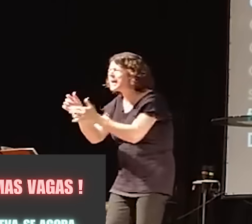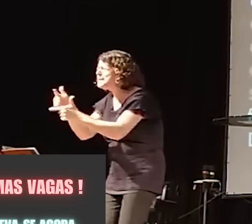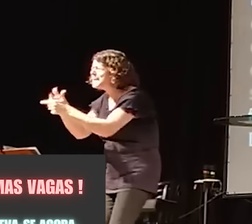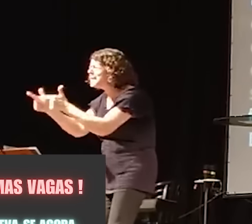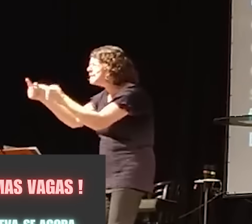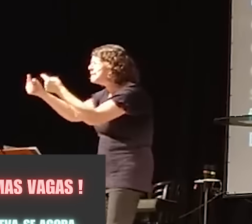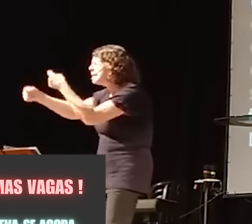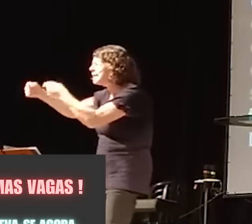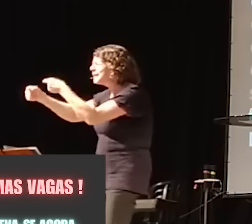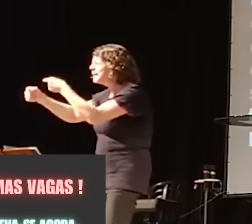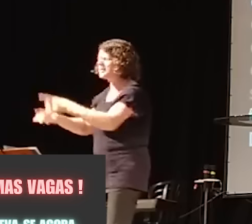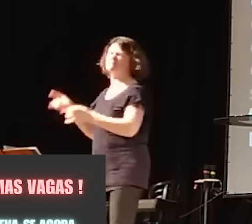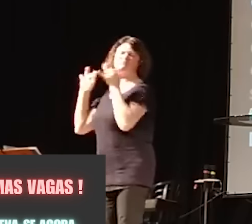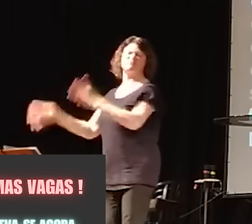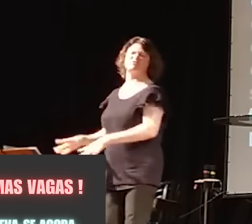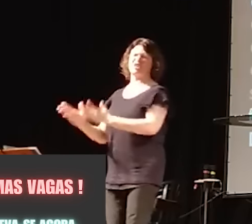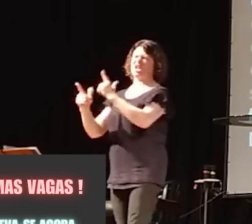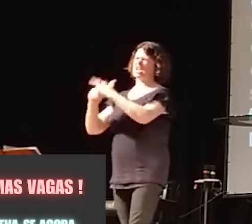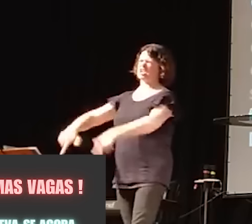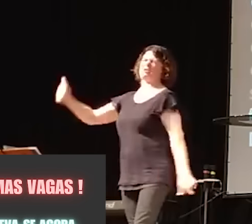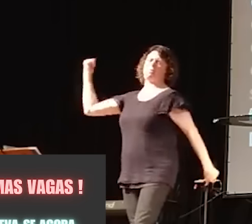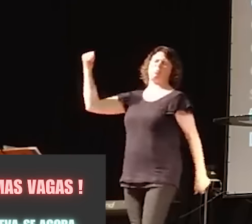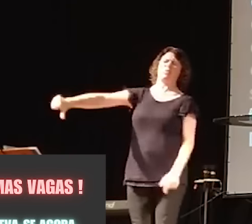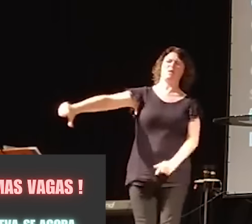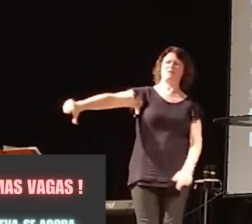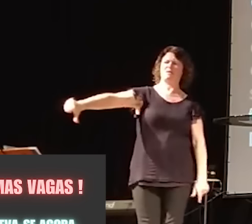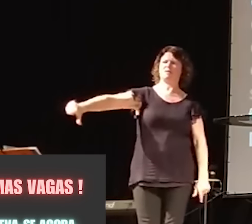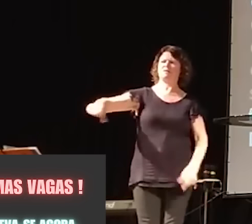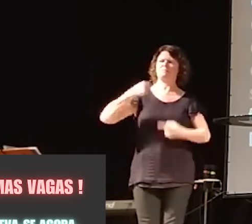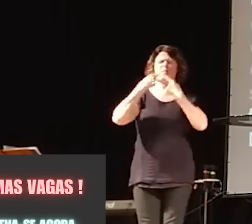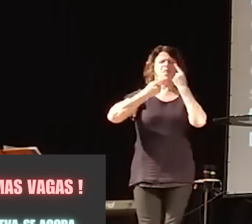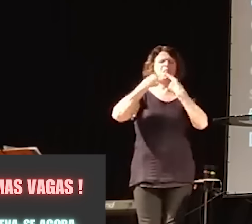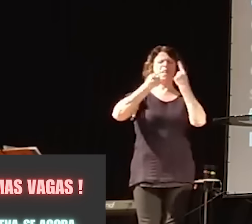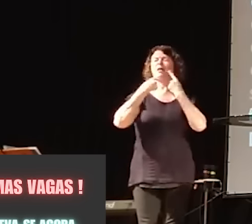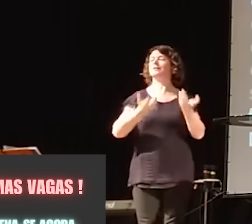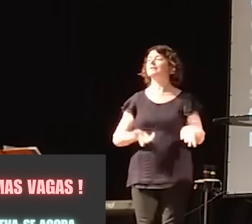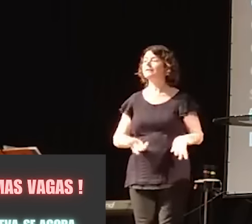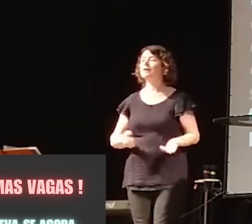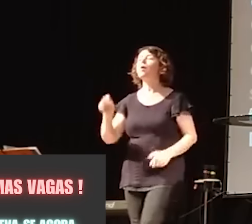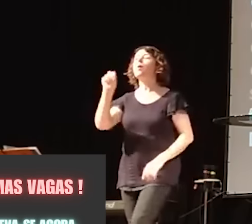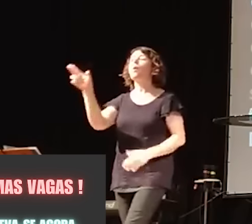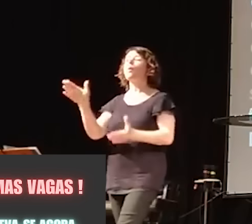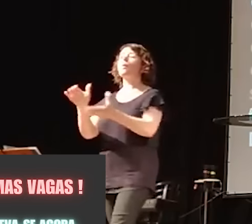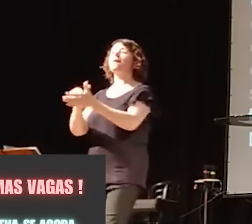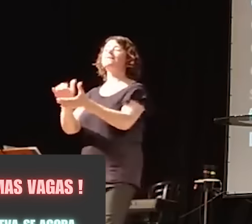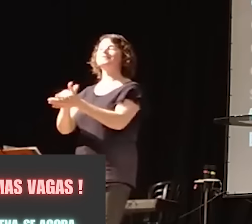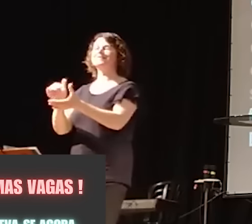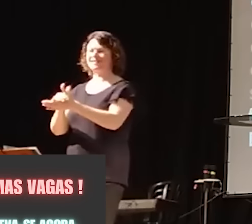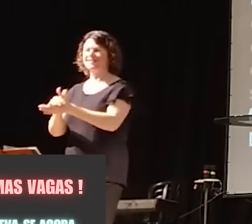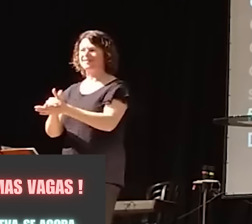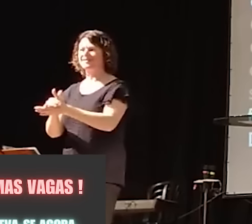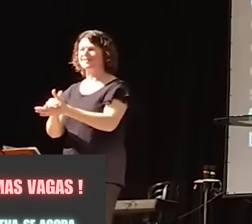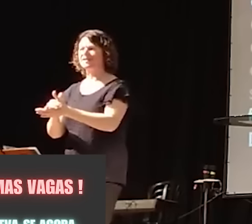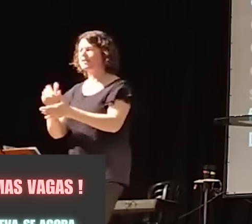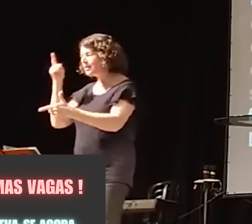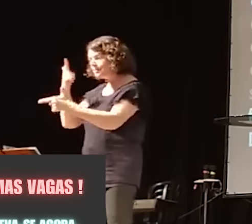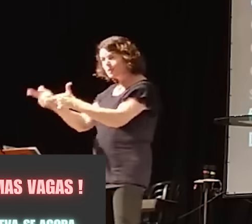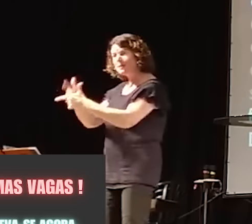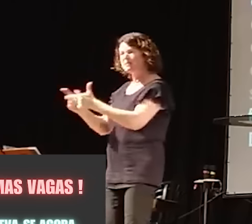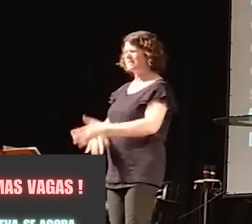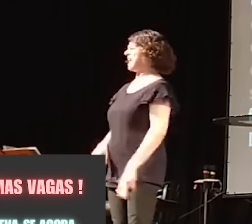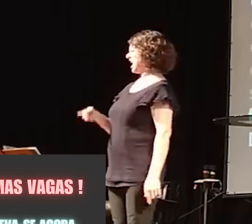quando os problemas vêm primeira coisa que a mulher fala a culpa é tua marido todo mundo cobet começa a